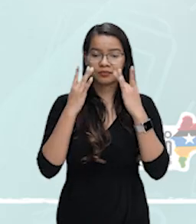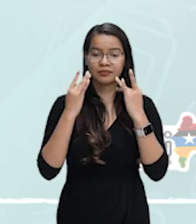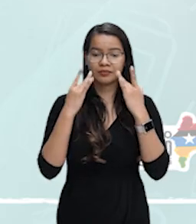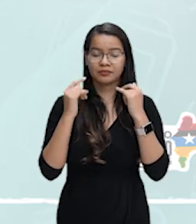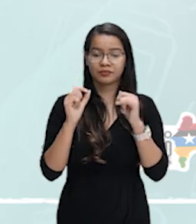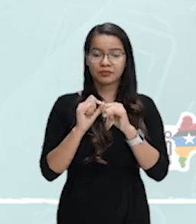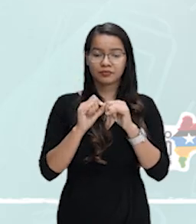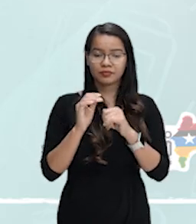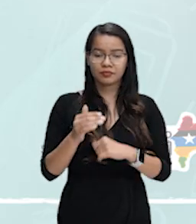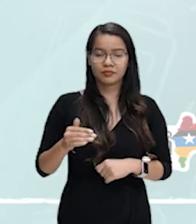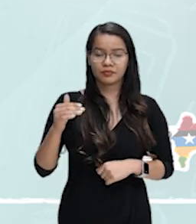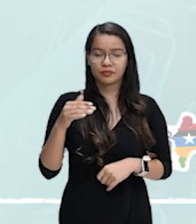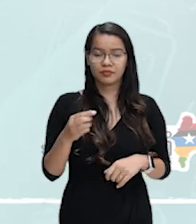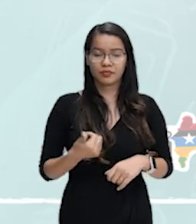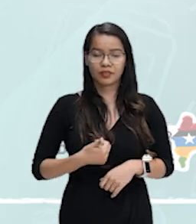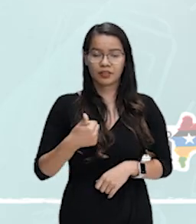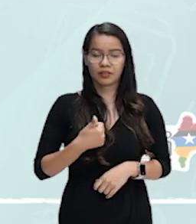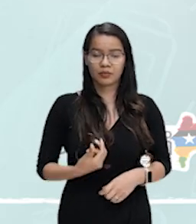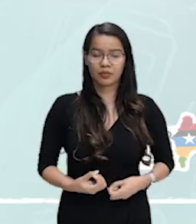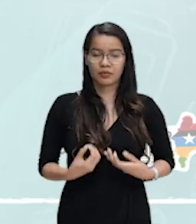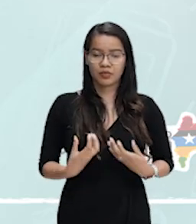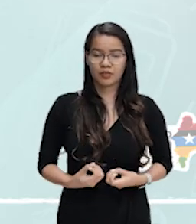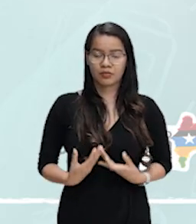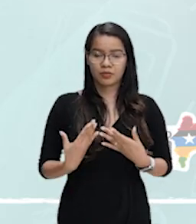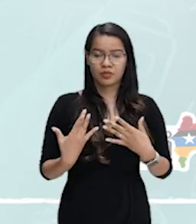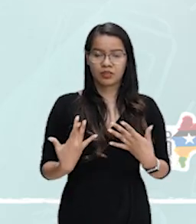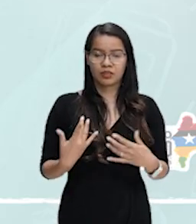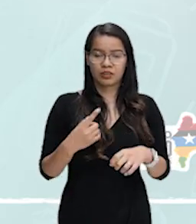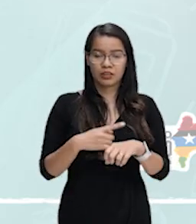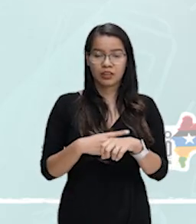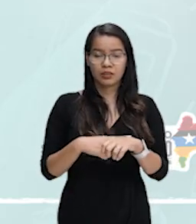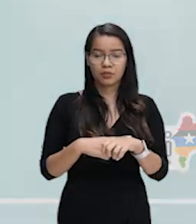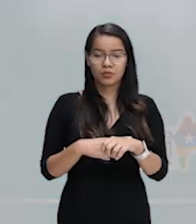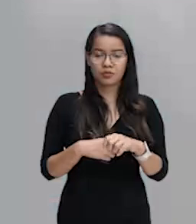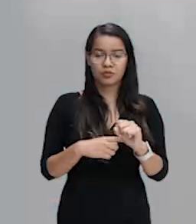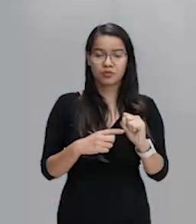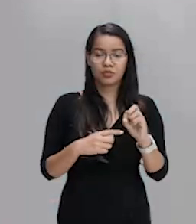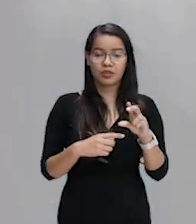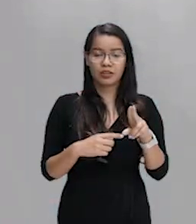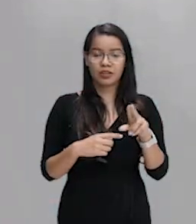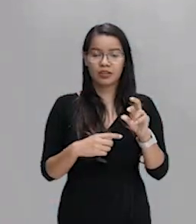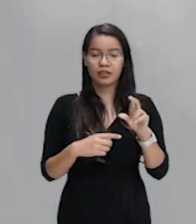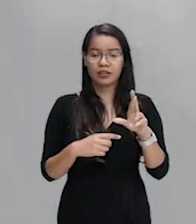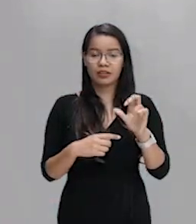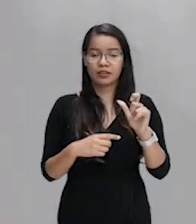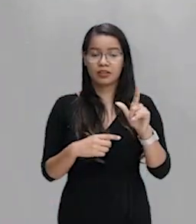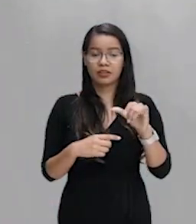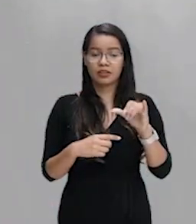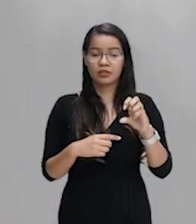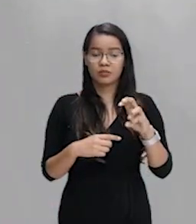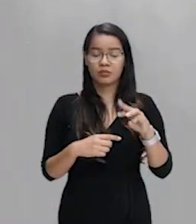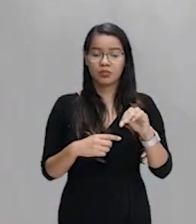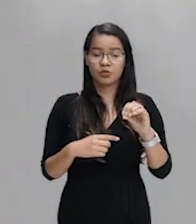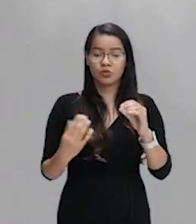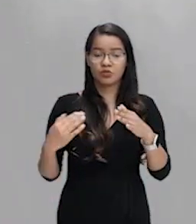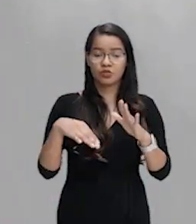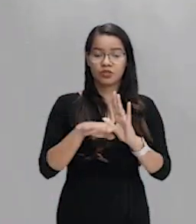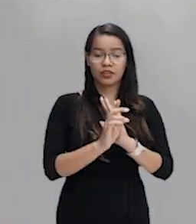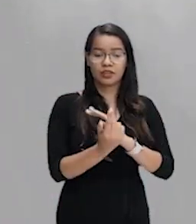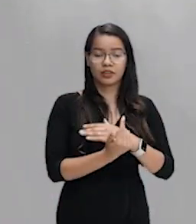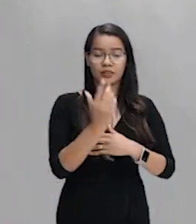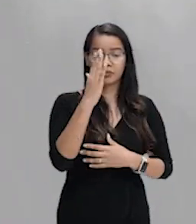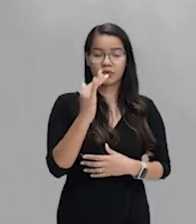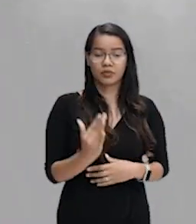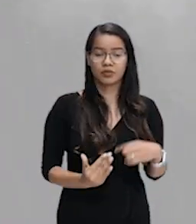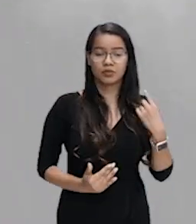fizeram parte do primeiro manifesto surrealista. Tempo. O surrealismo chega ao Brasil e nós temos figuras bem importantes no Brasil,